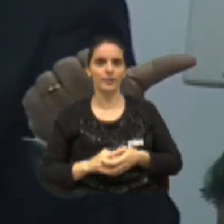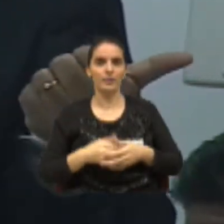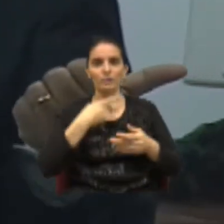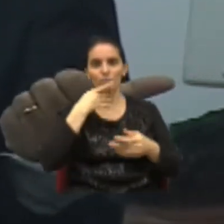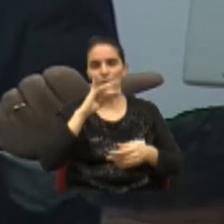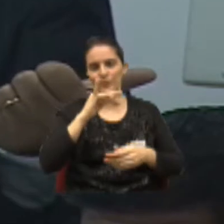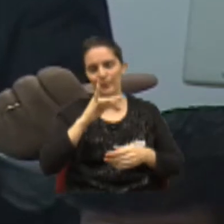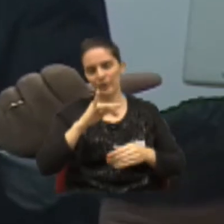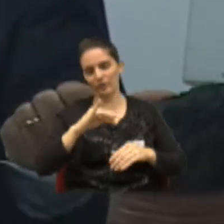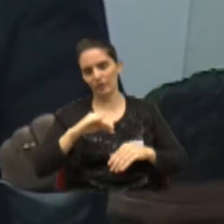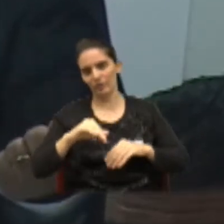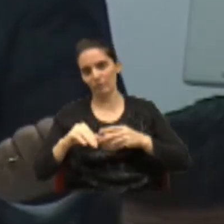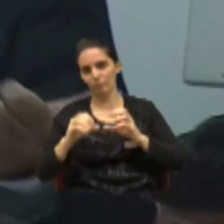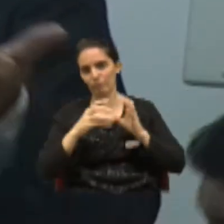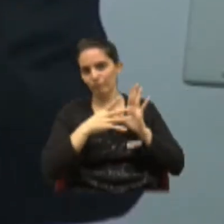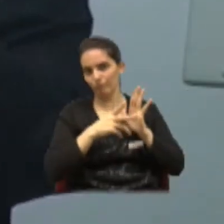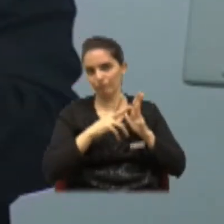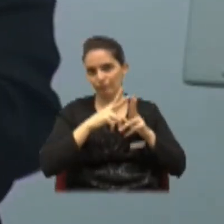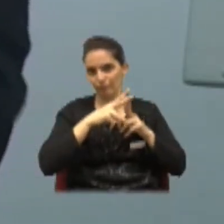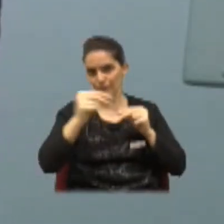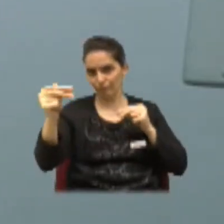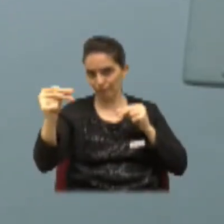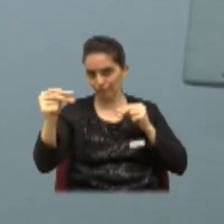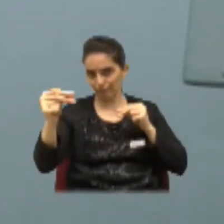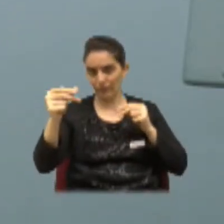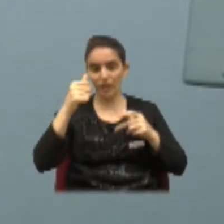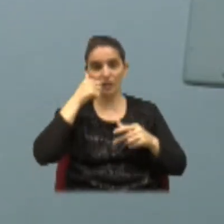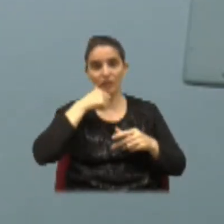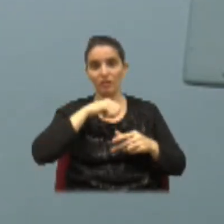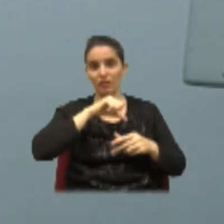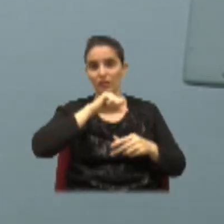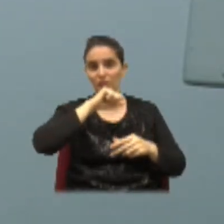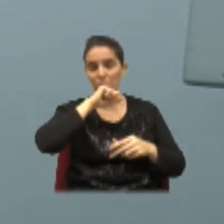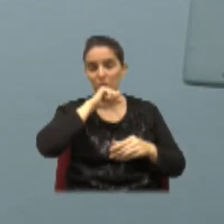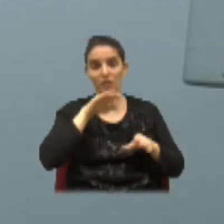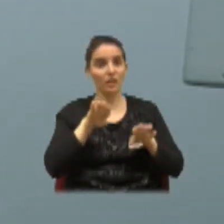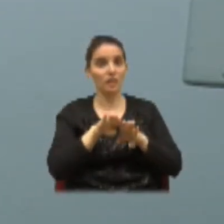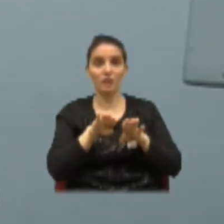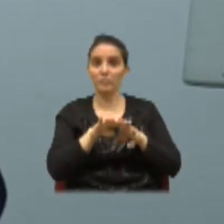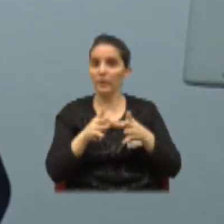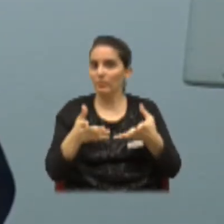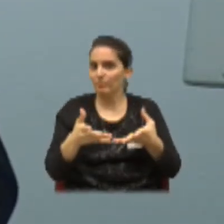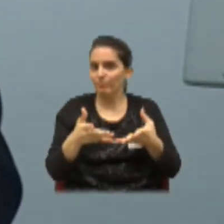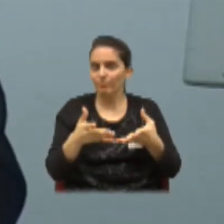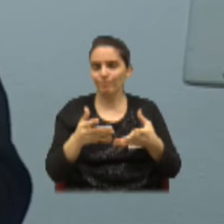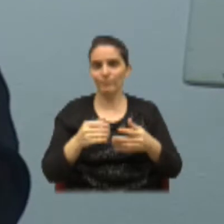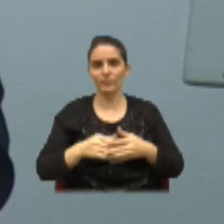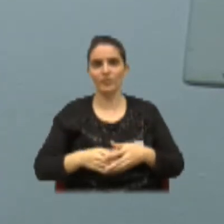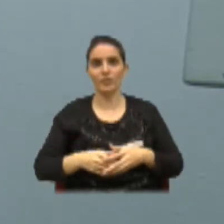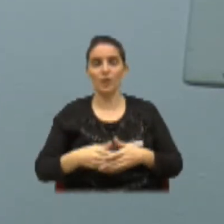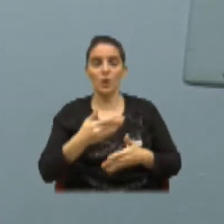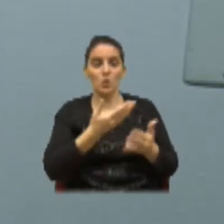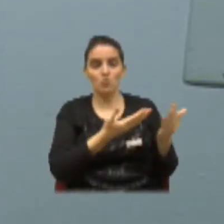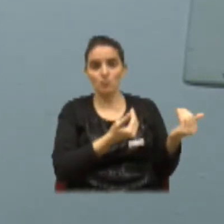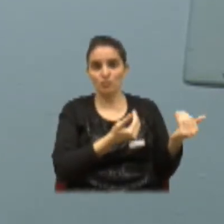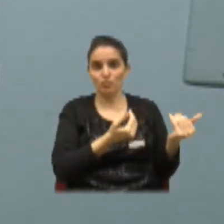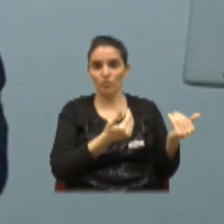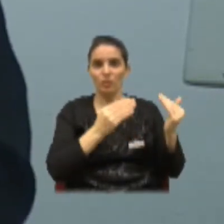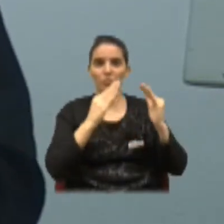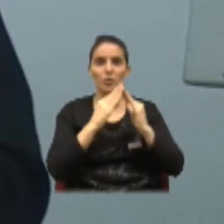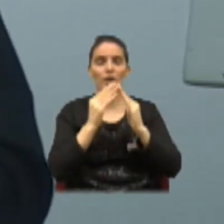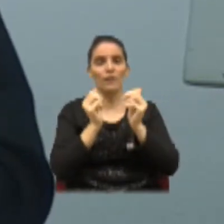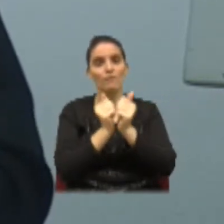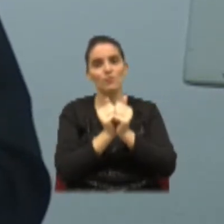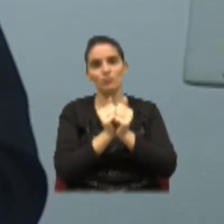embora com outra pessoa, e a mãe também. Então, ele não tinha uma estrutura, morava com a avó. e as crianças começaram a tirar